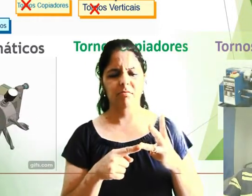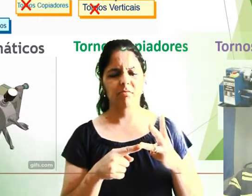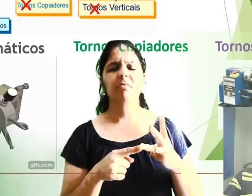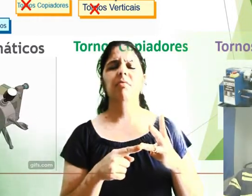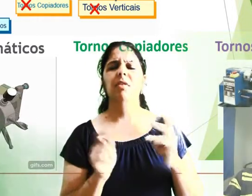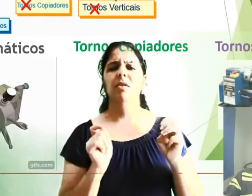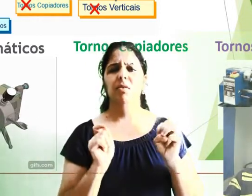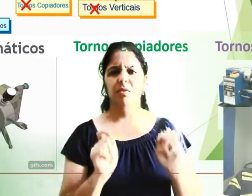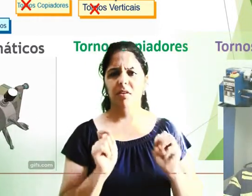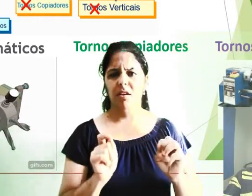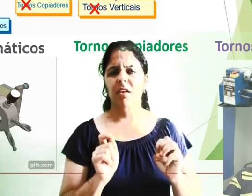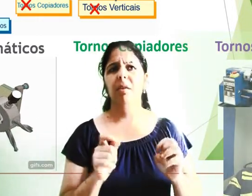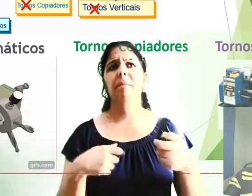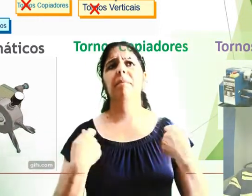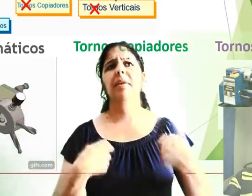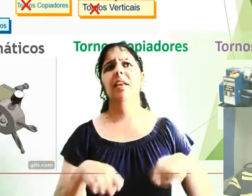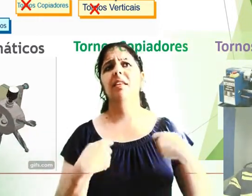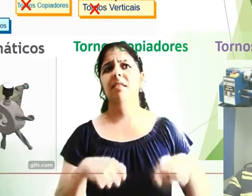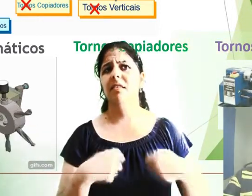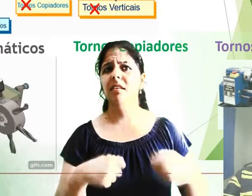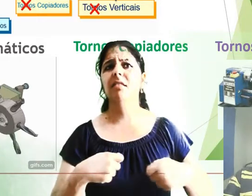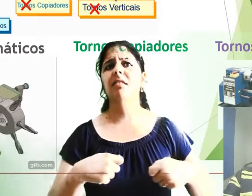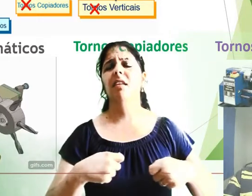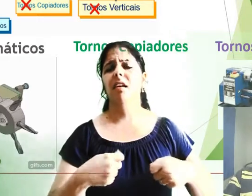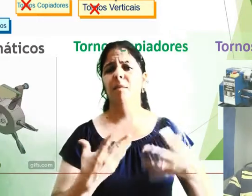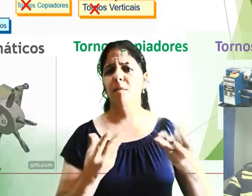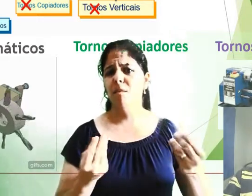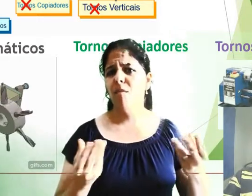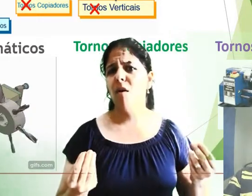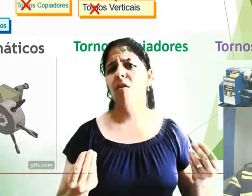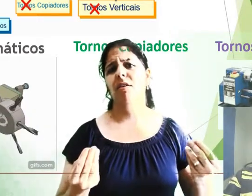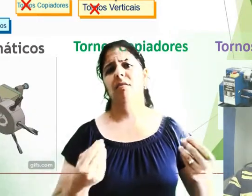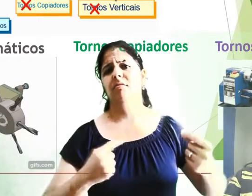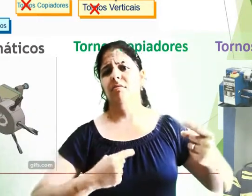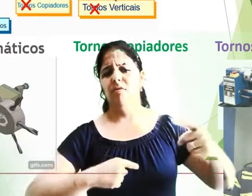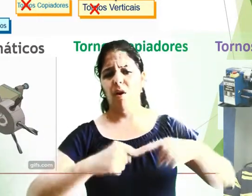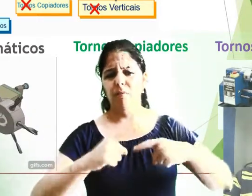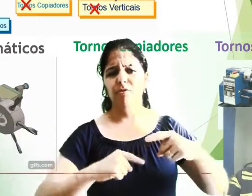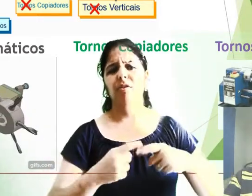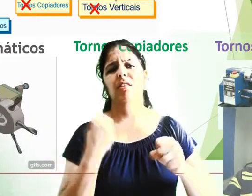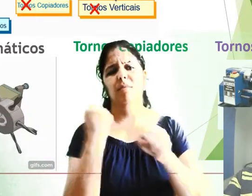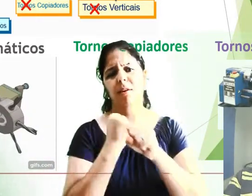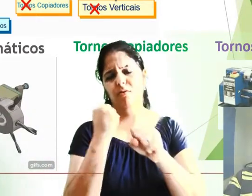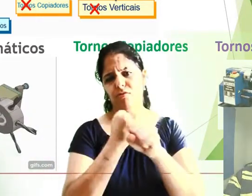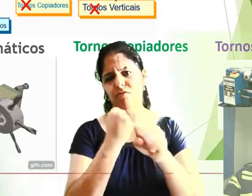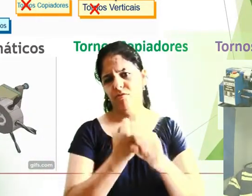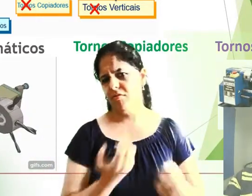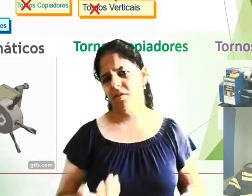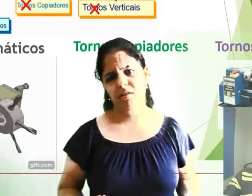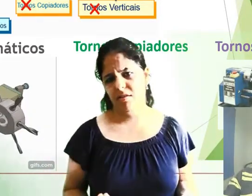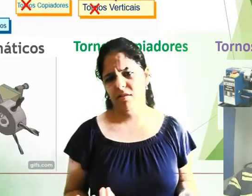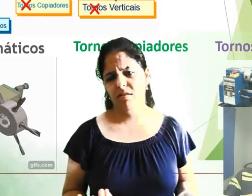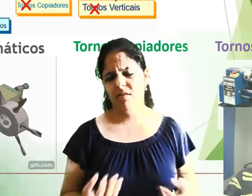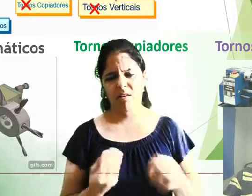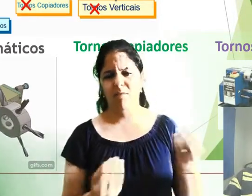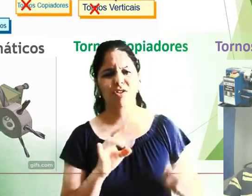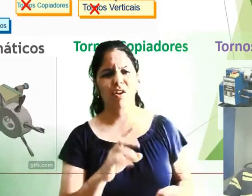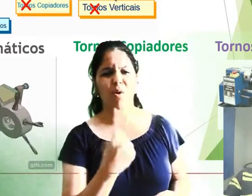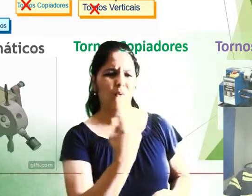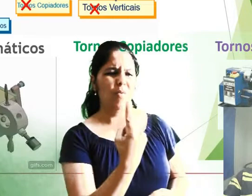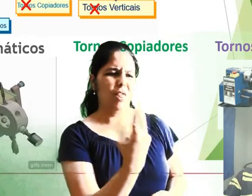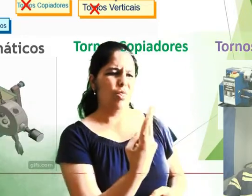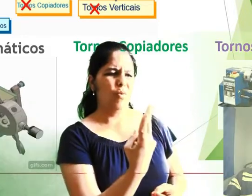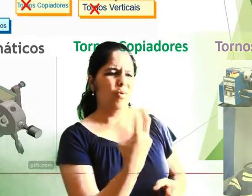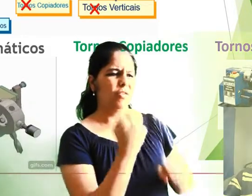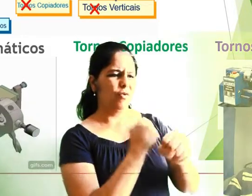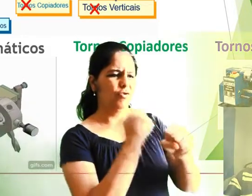automático, ele requer o máximo de peças para poder ser feita. Né? Então não adianta você fazer uma,